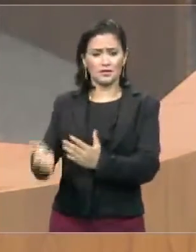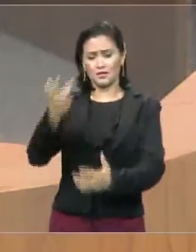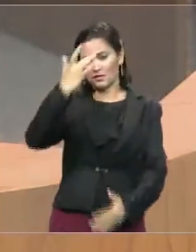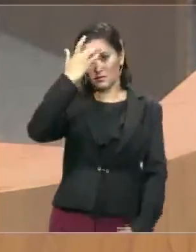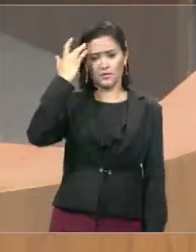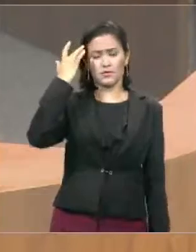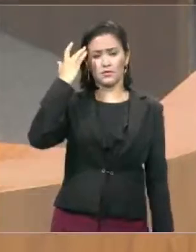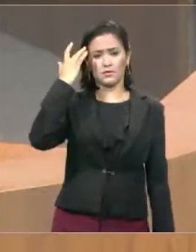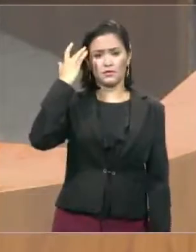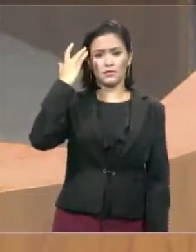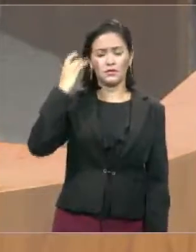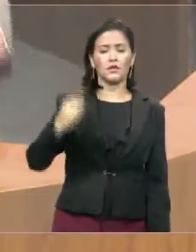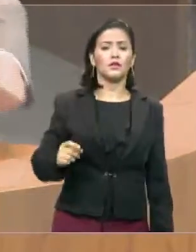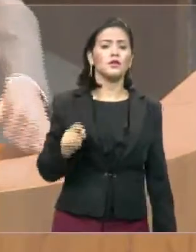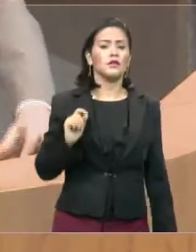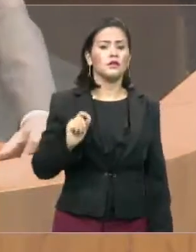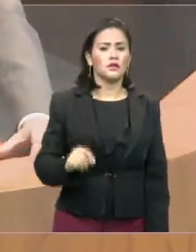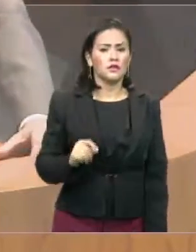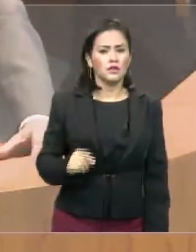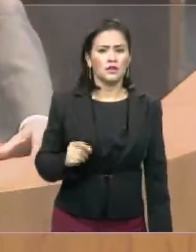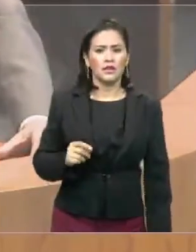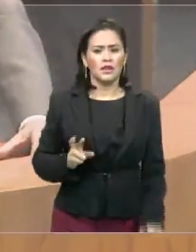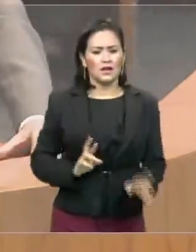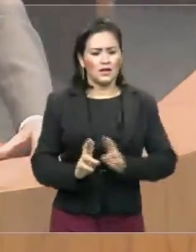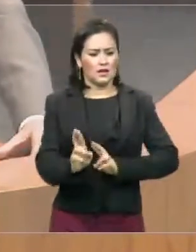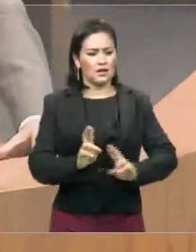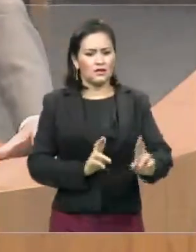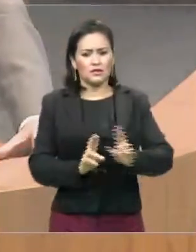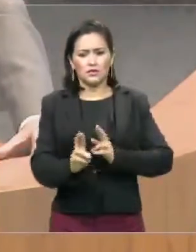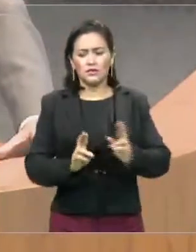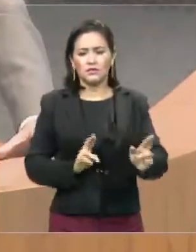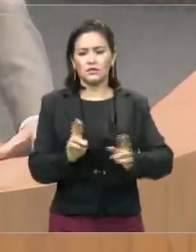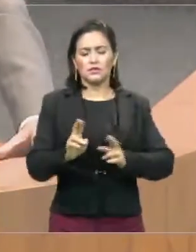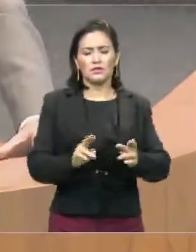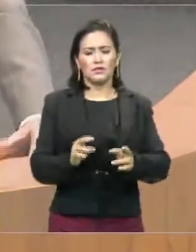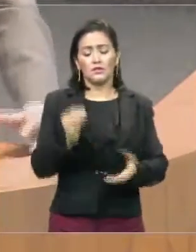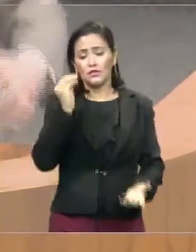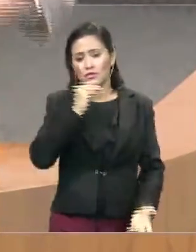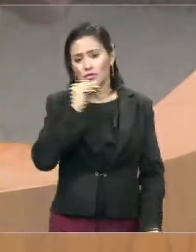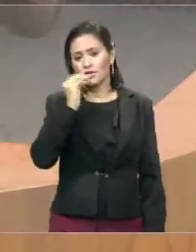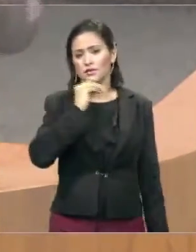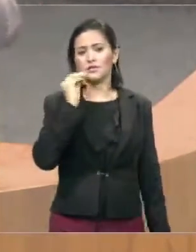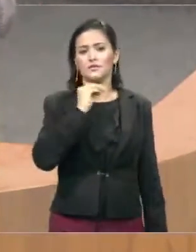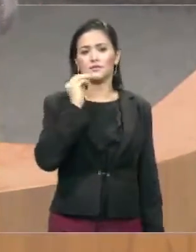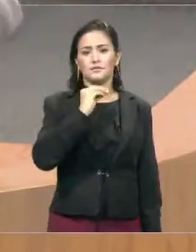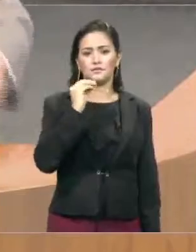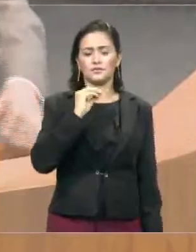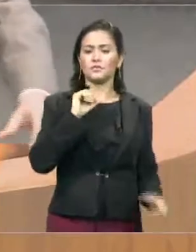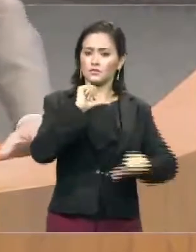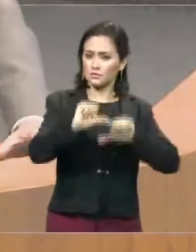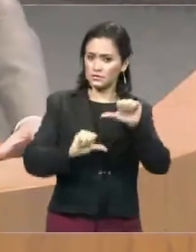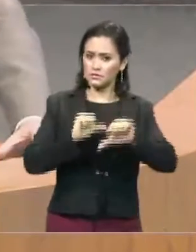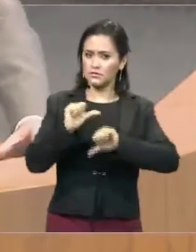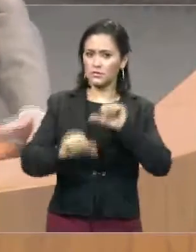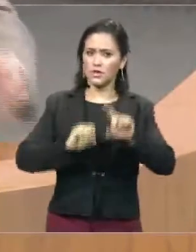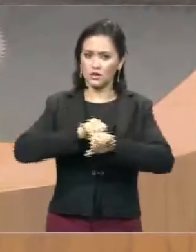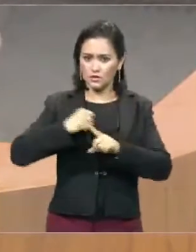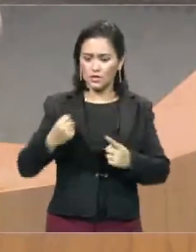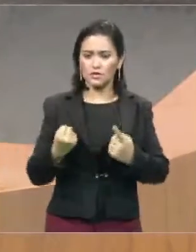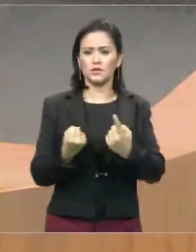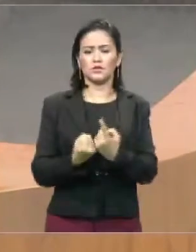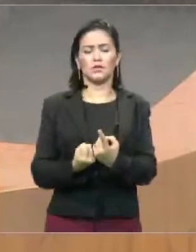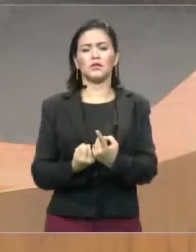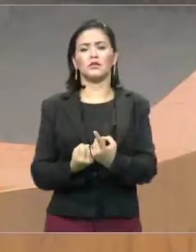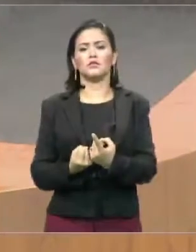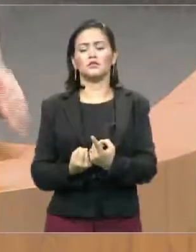que está corroendo as relações, que está transformando a nossa sociedade num ambiente